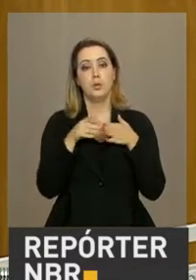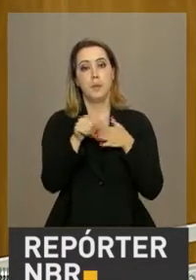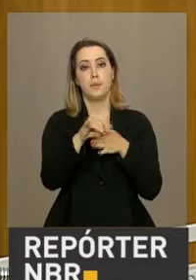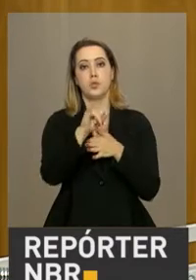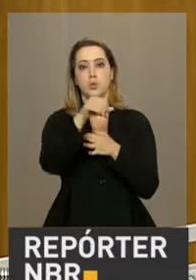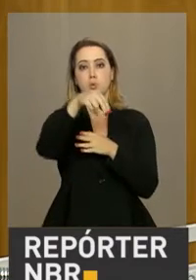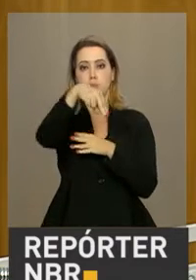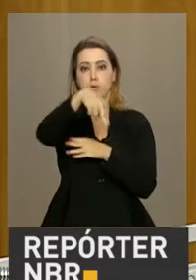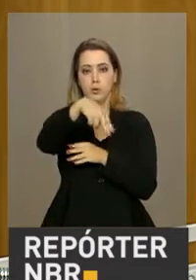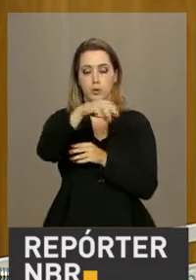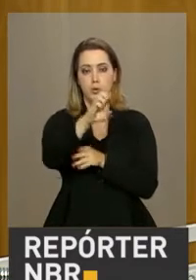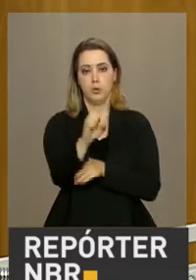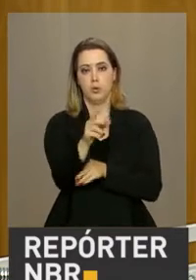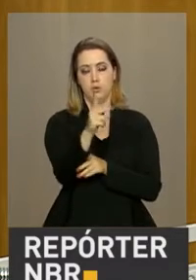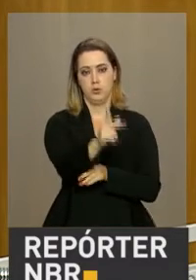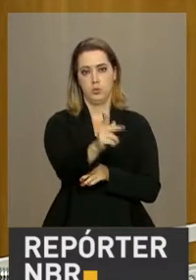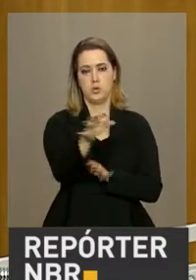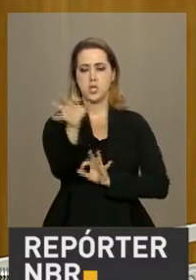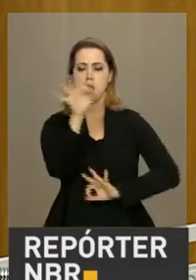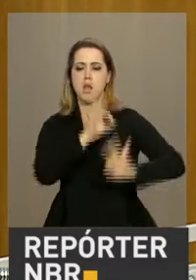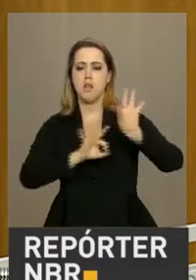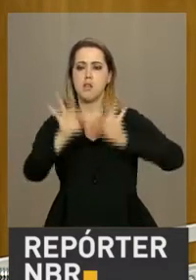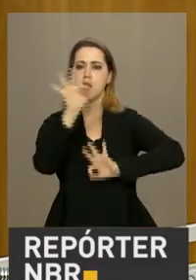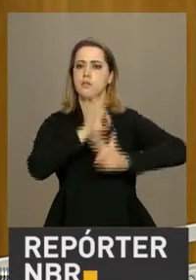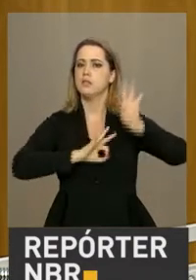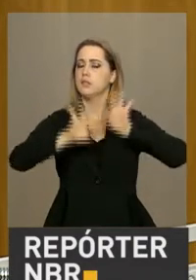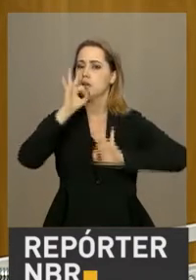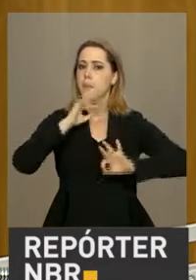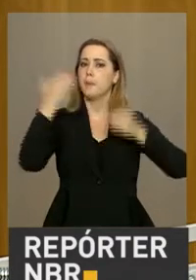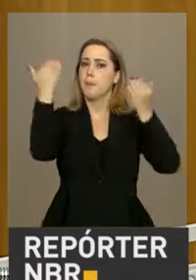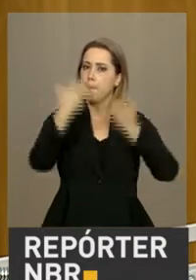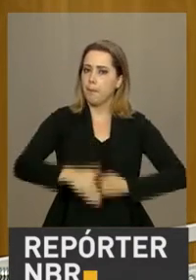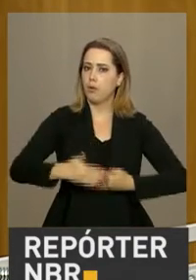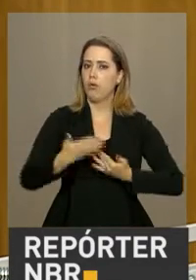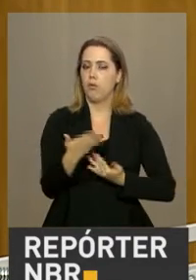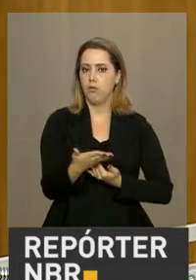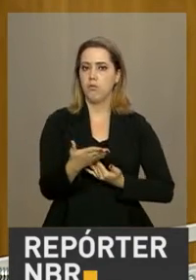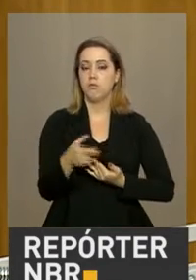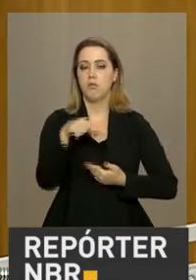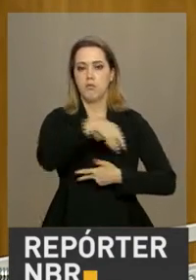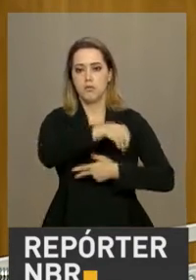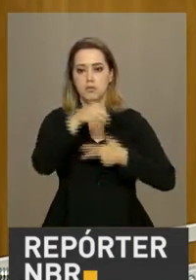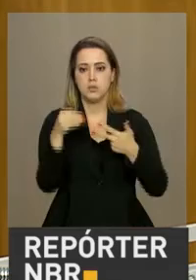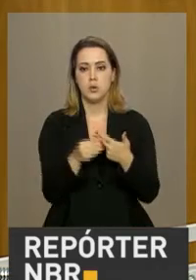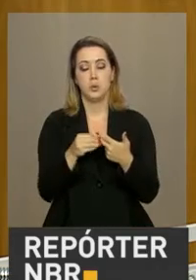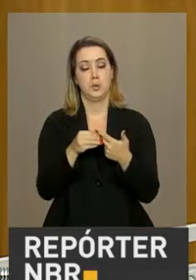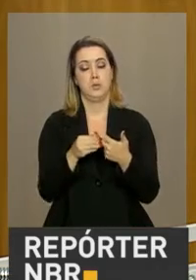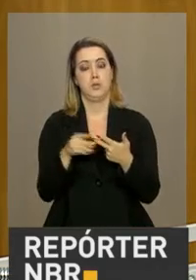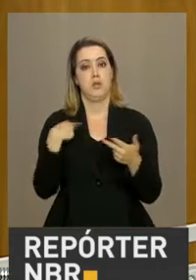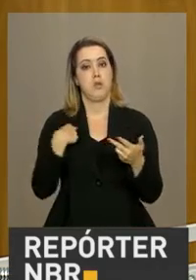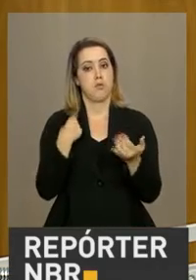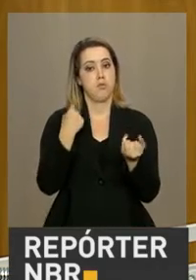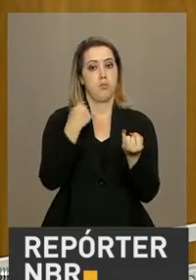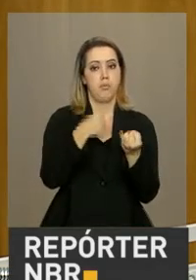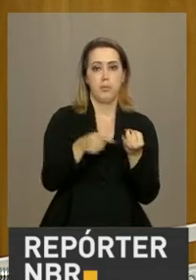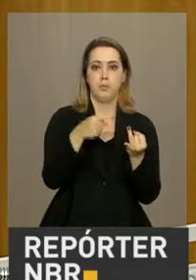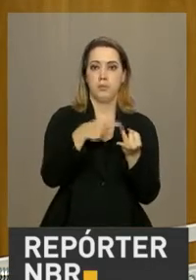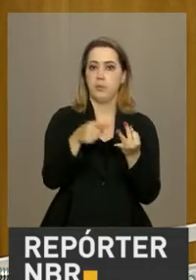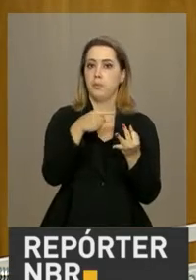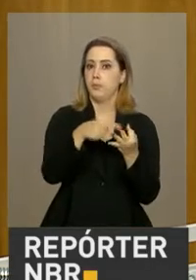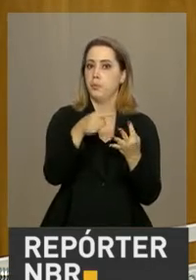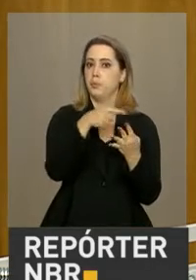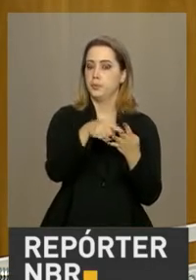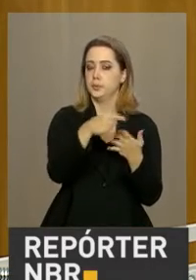inep com o processo de elaboração essa prova as provas do enem descem ao a teoria da tri